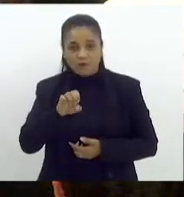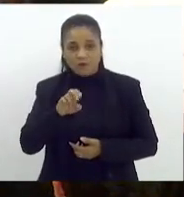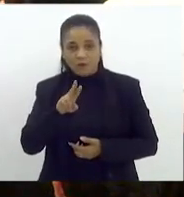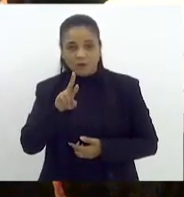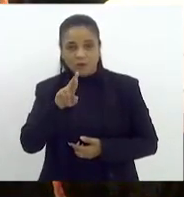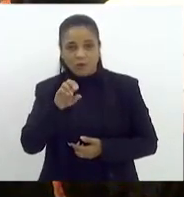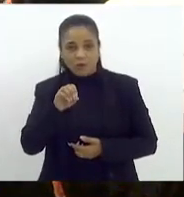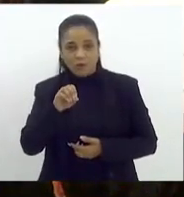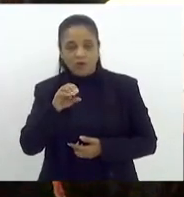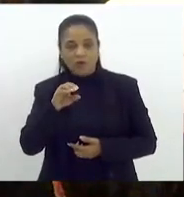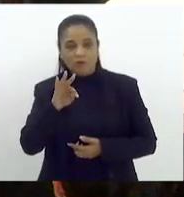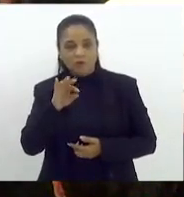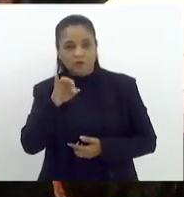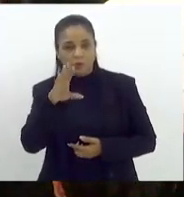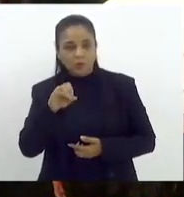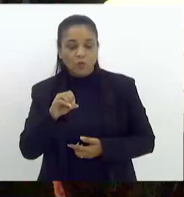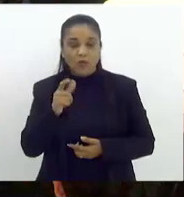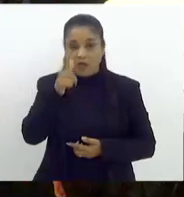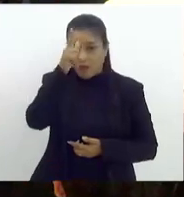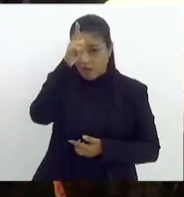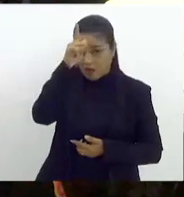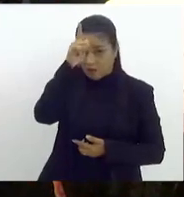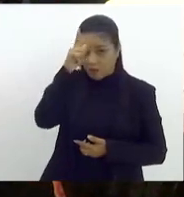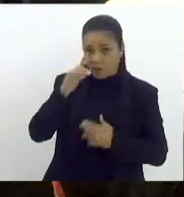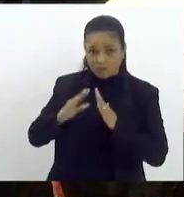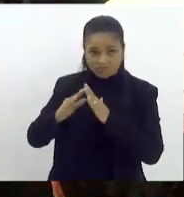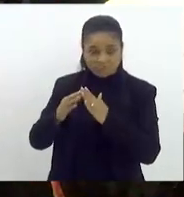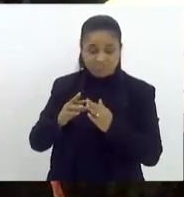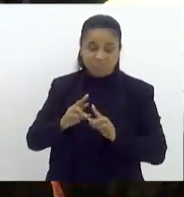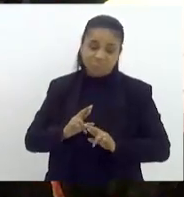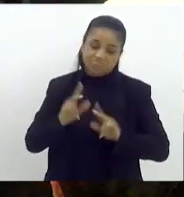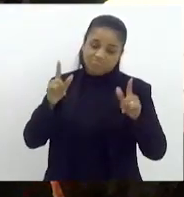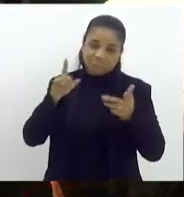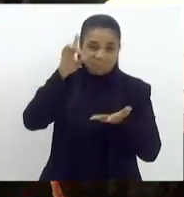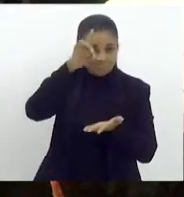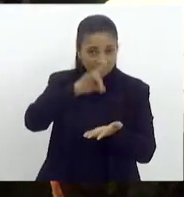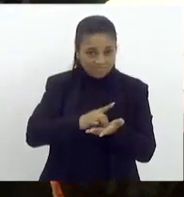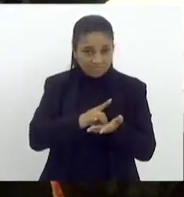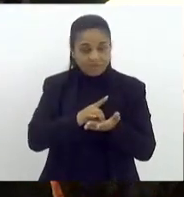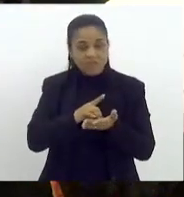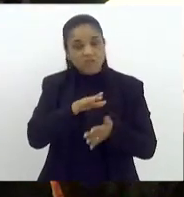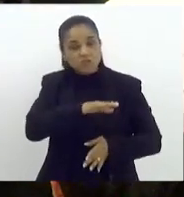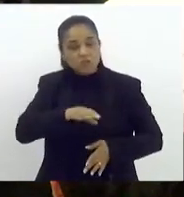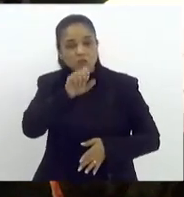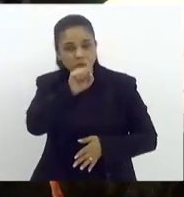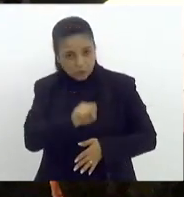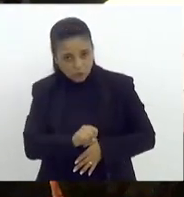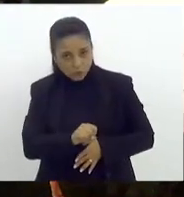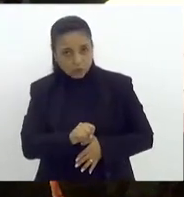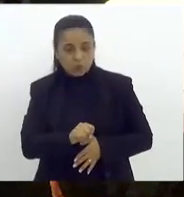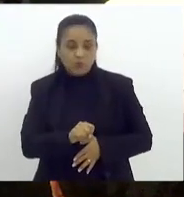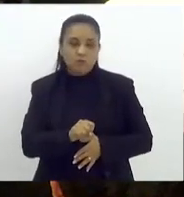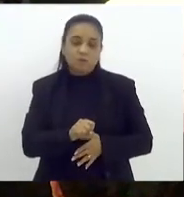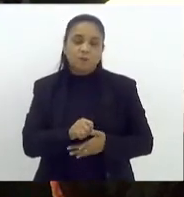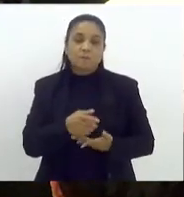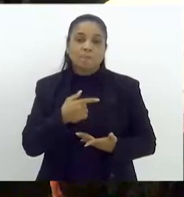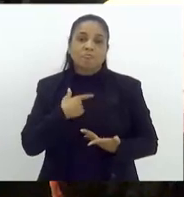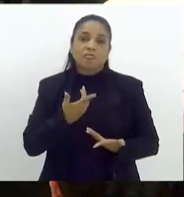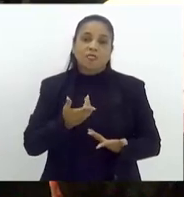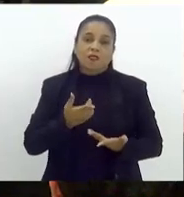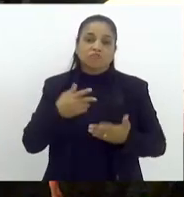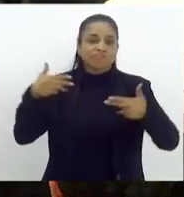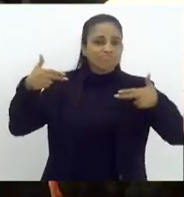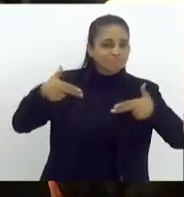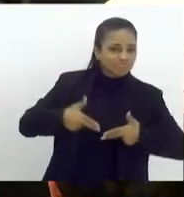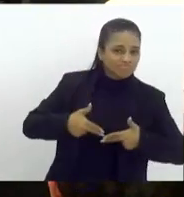vem lá do Complexo do Alemão de uma realidade que é bem diferente da zona sul para começar e se não fosse